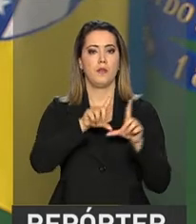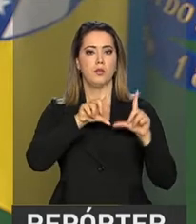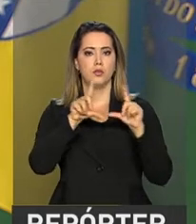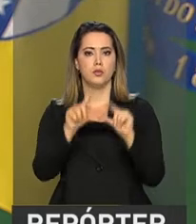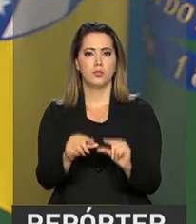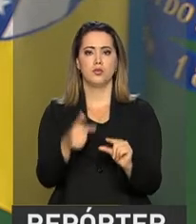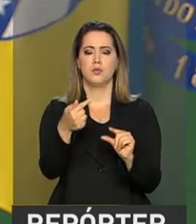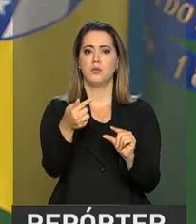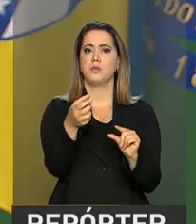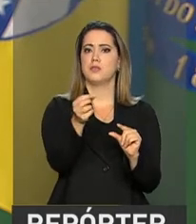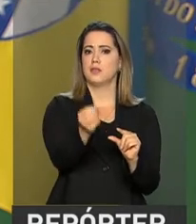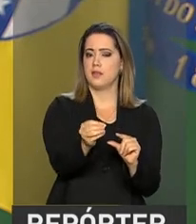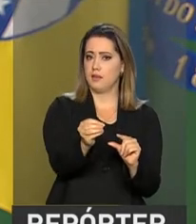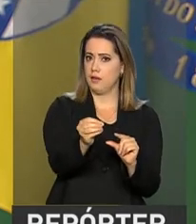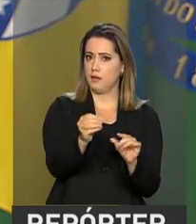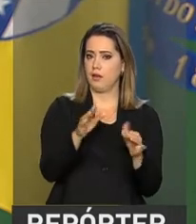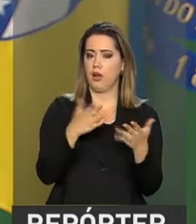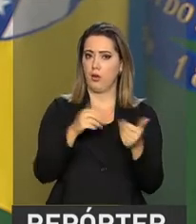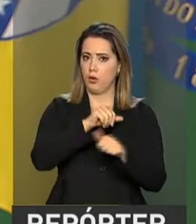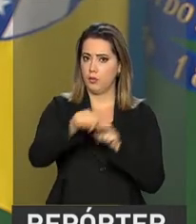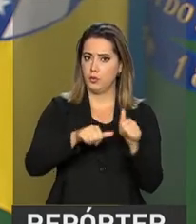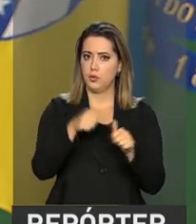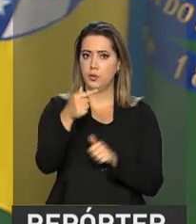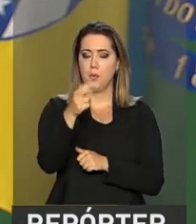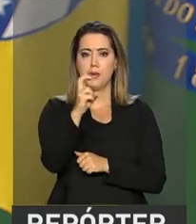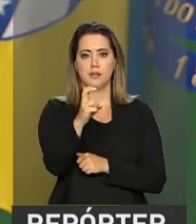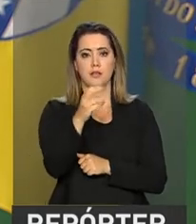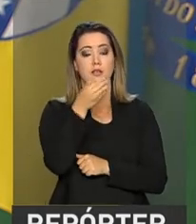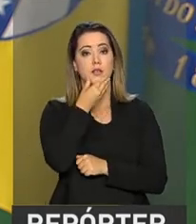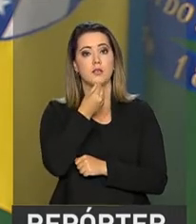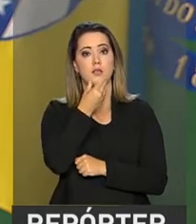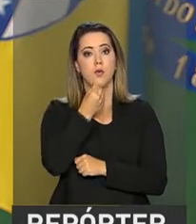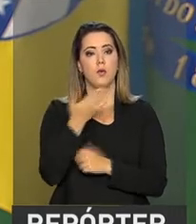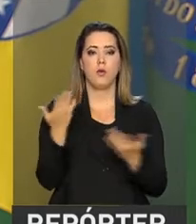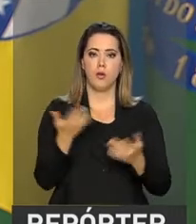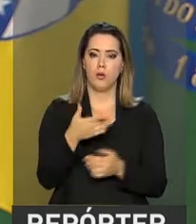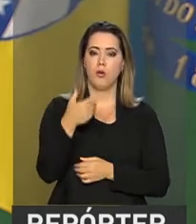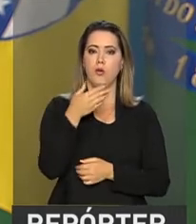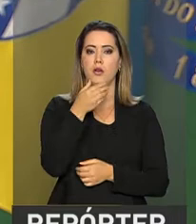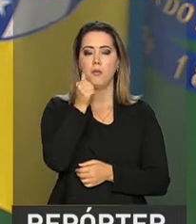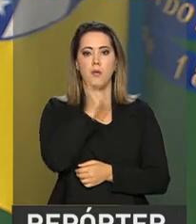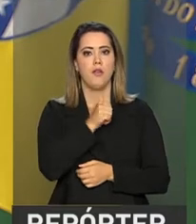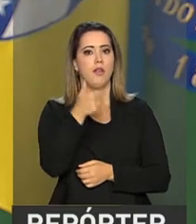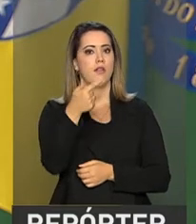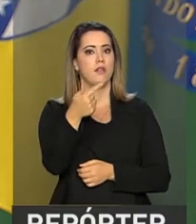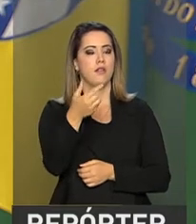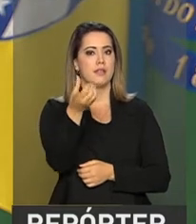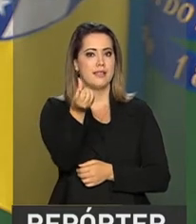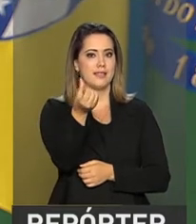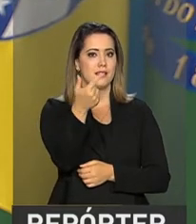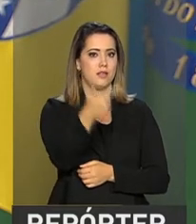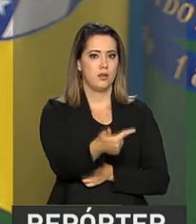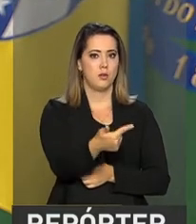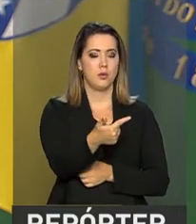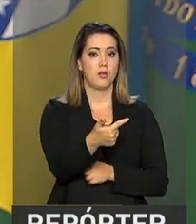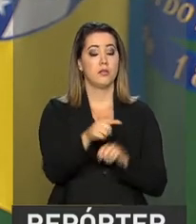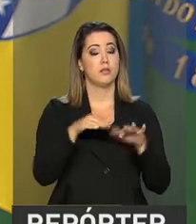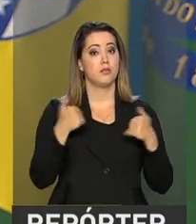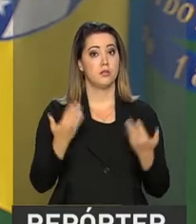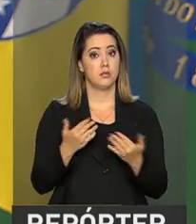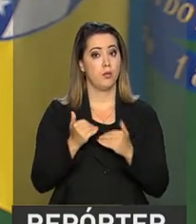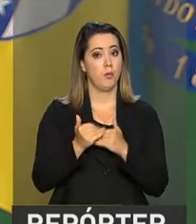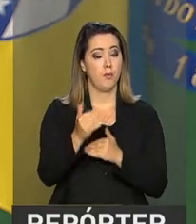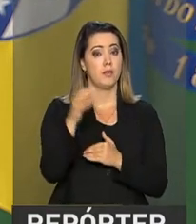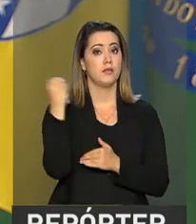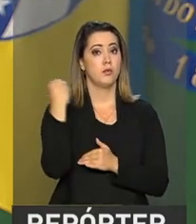70 anos para 65 no caso dos homens e de 70 anos das mulheres para 62 portanto a partir de